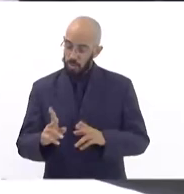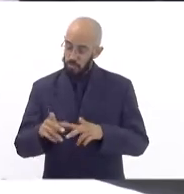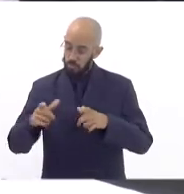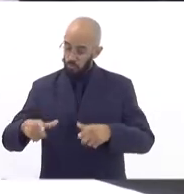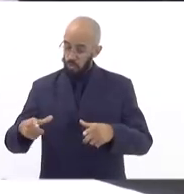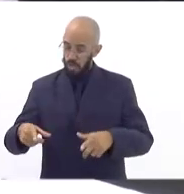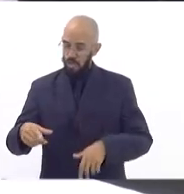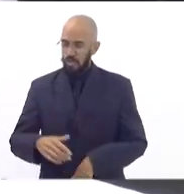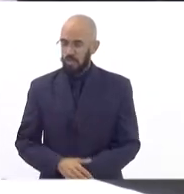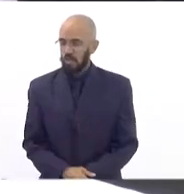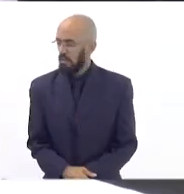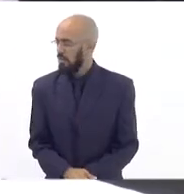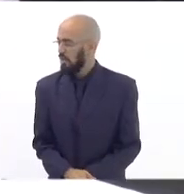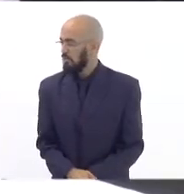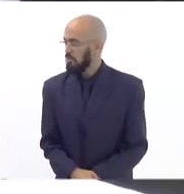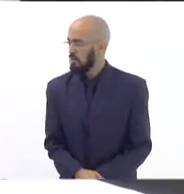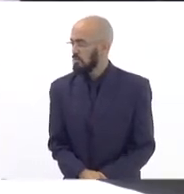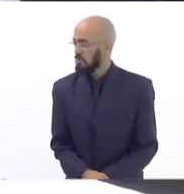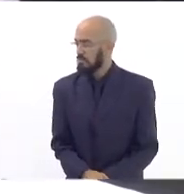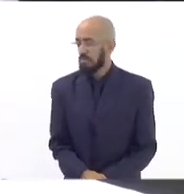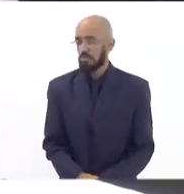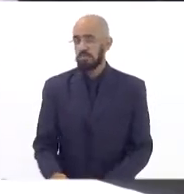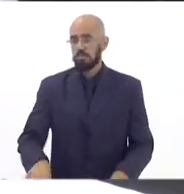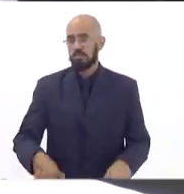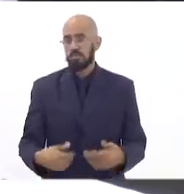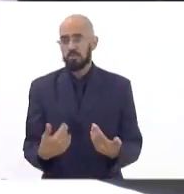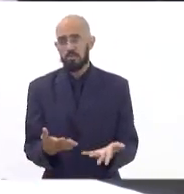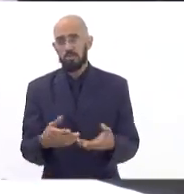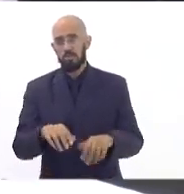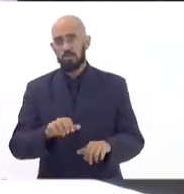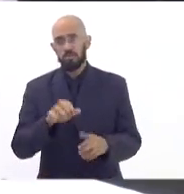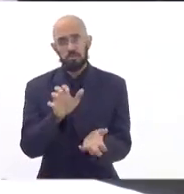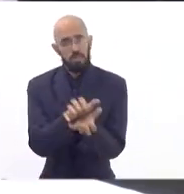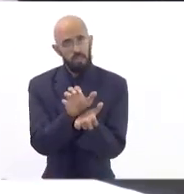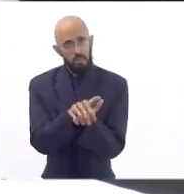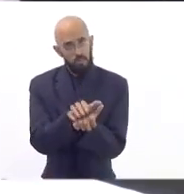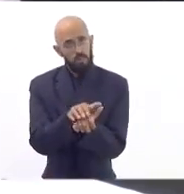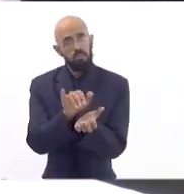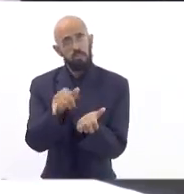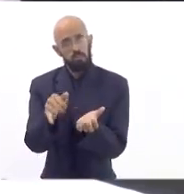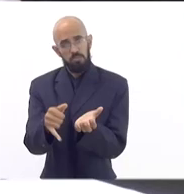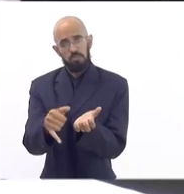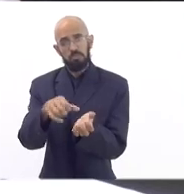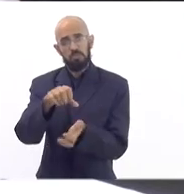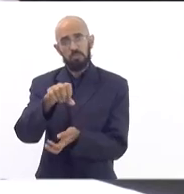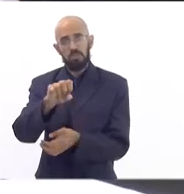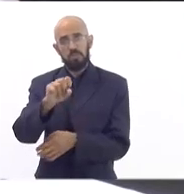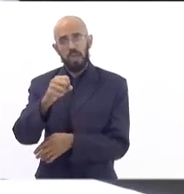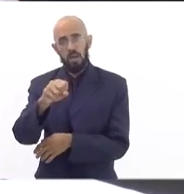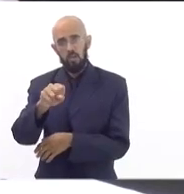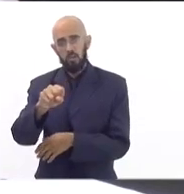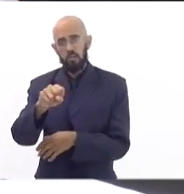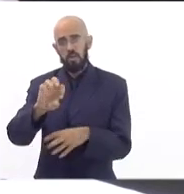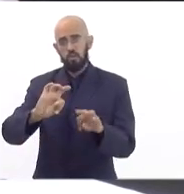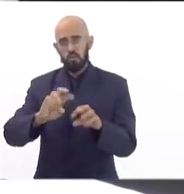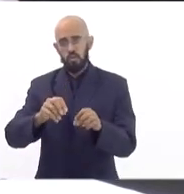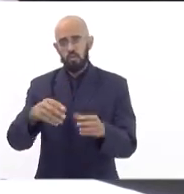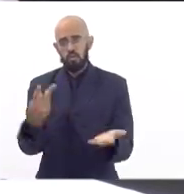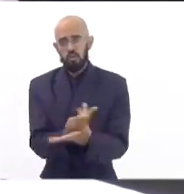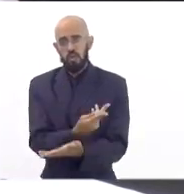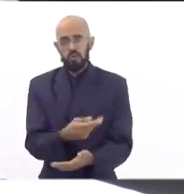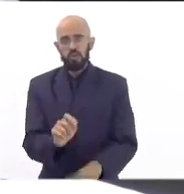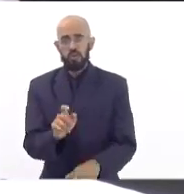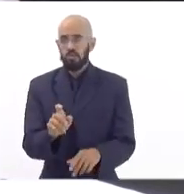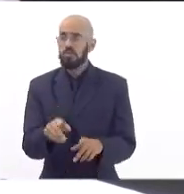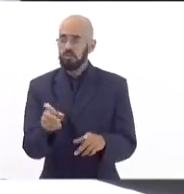e o seu logo na somos ramal Santa Cruz não é do ramal também já ferido ramal Saracuruna as mesmas coisas acontecem